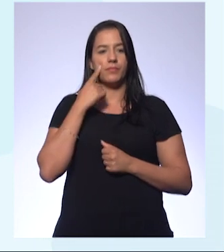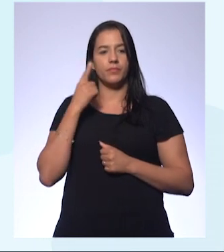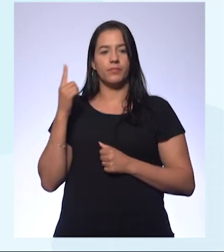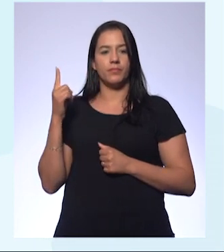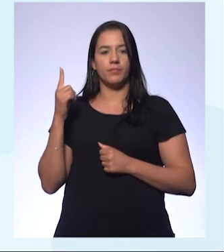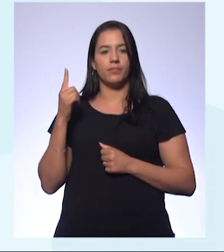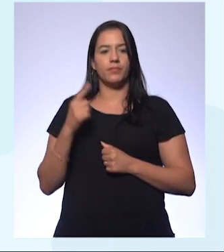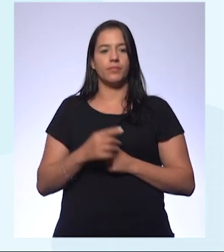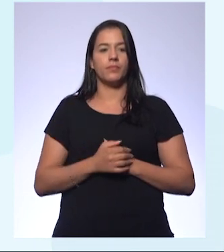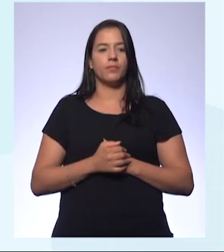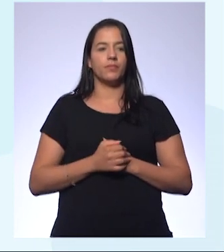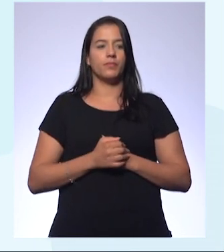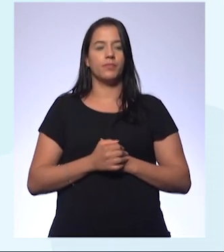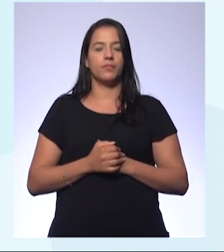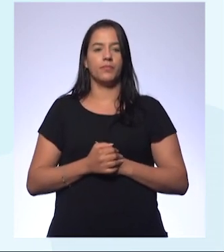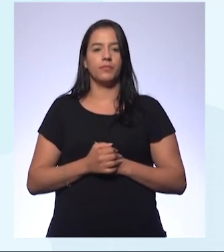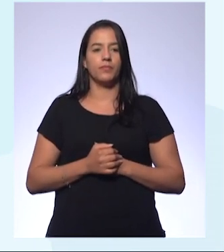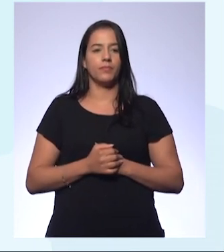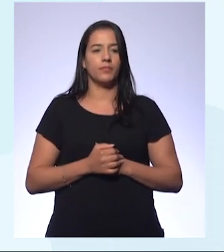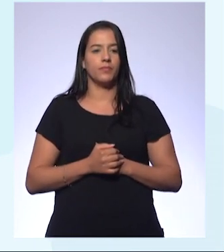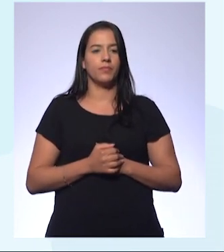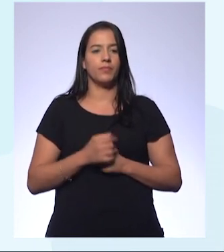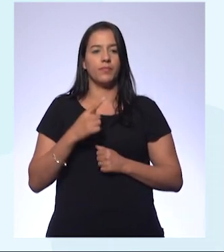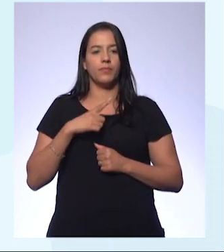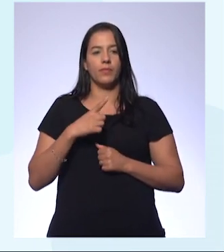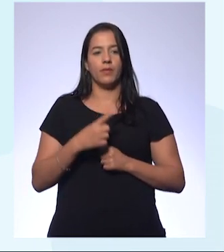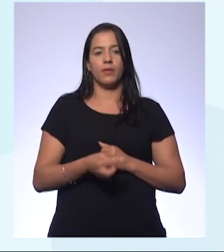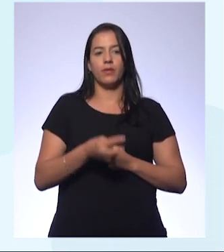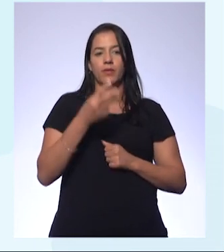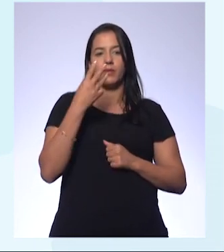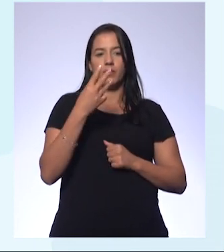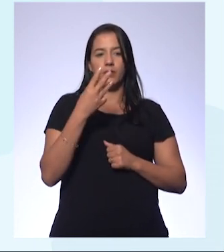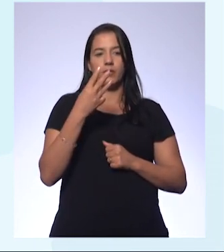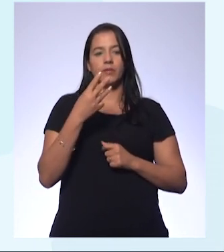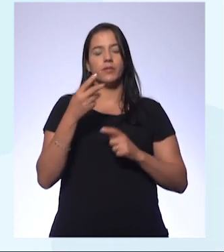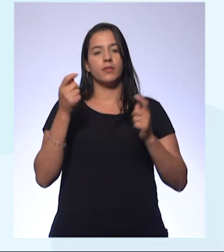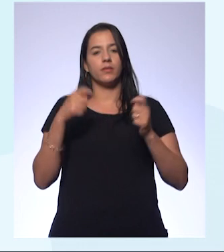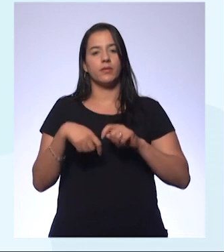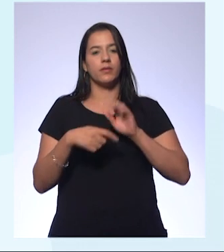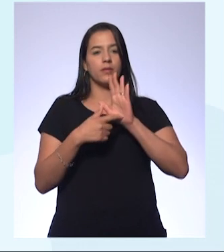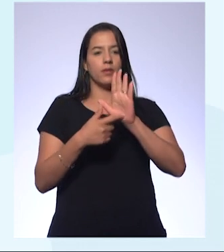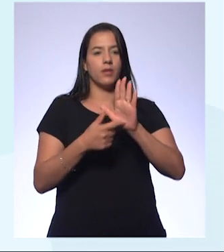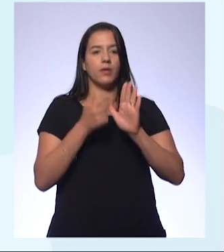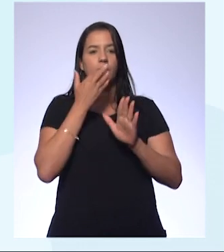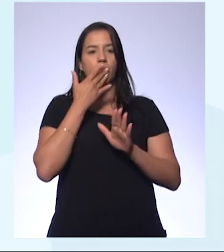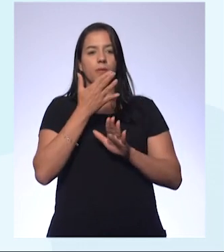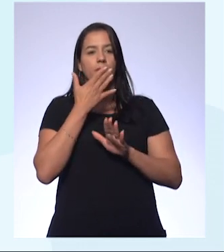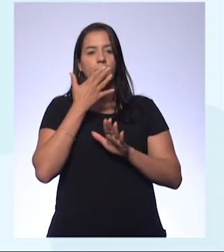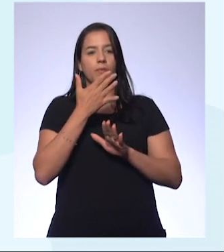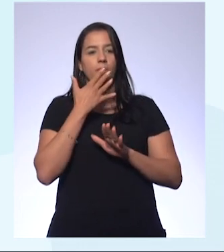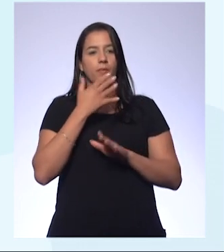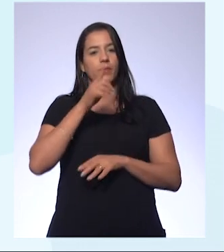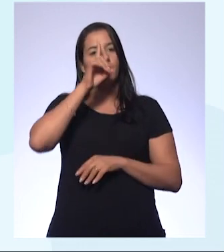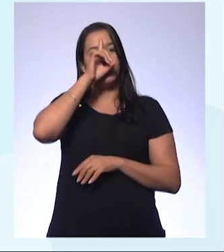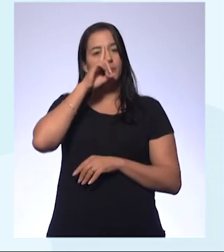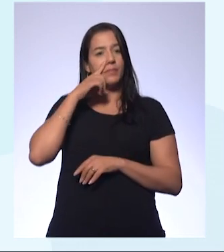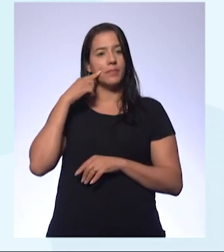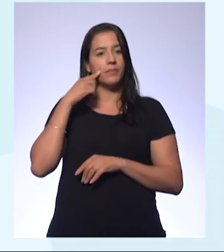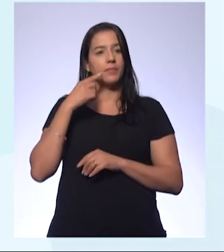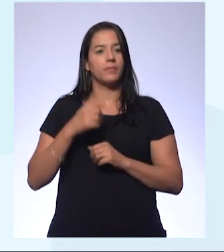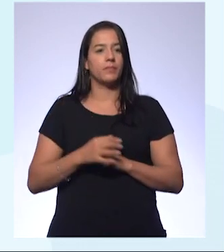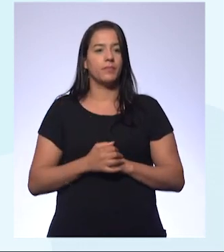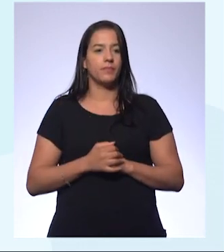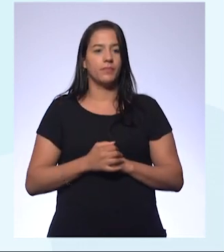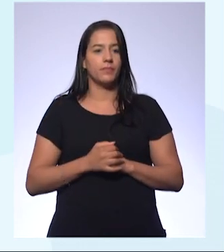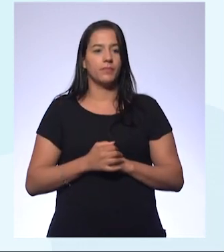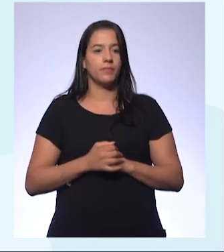próxima animação. Isso, a gente está vendo ó, que tem 3 indivíduos que vão manifestar a cor amarela, vão ter o fenótipo amarelo.